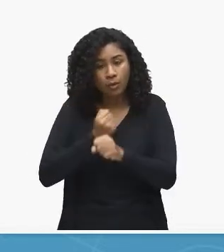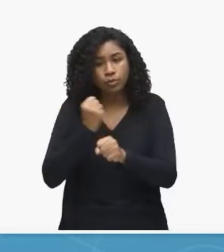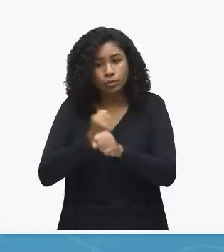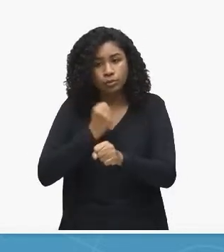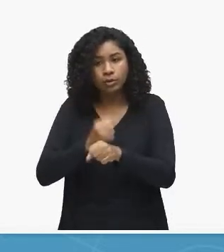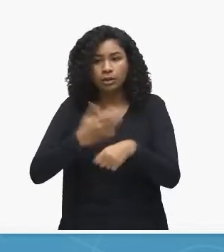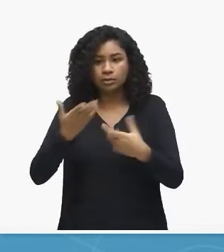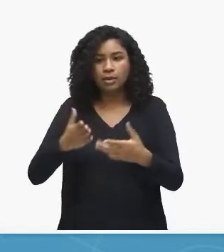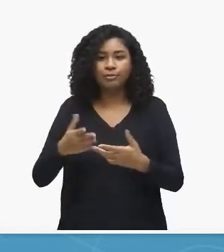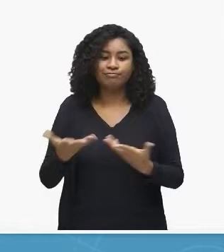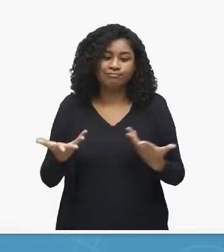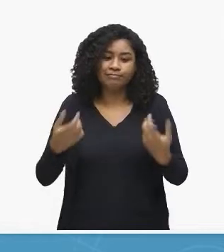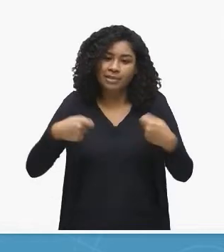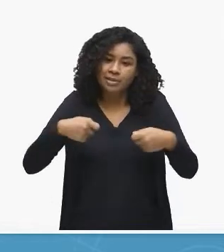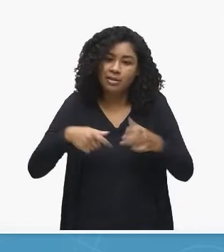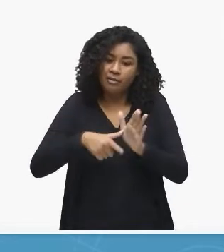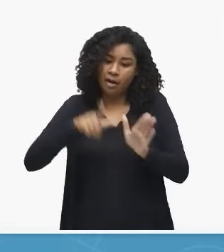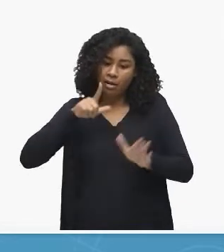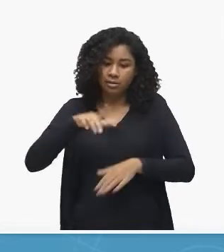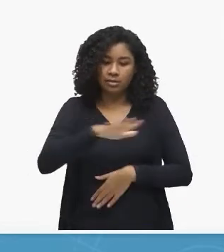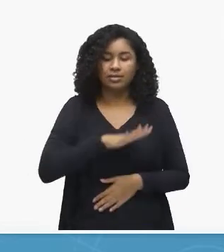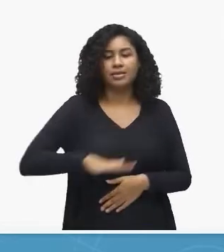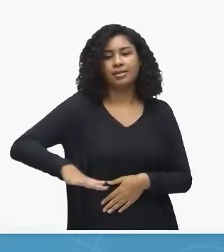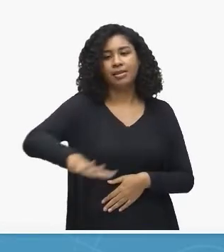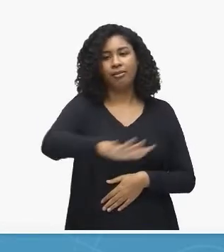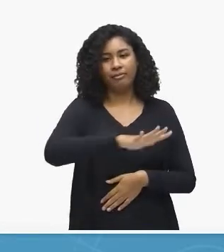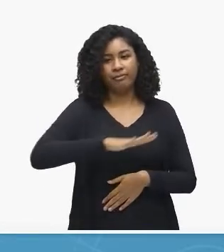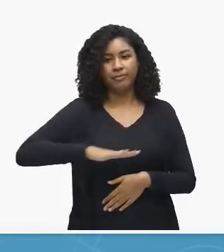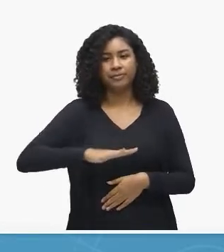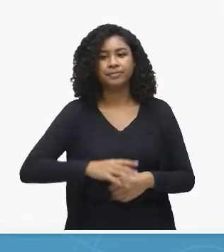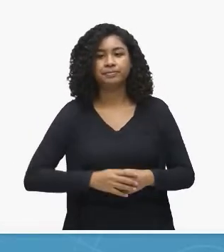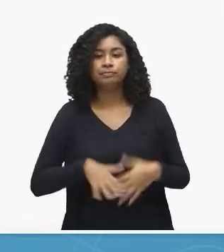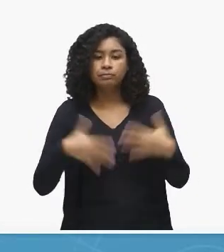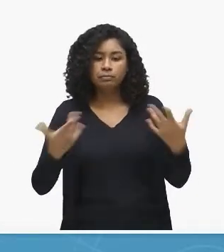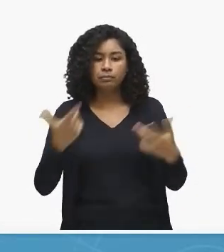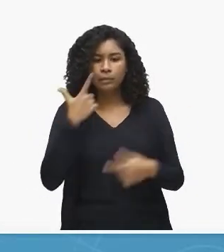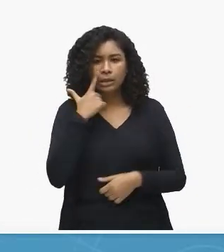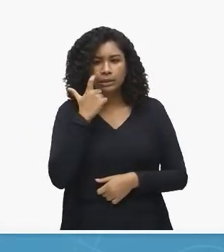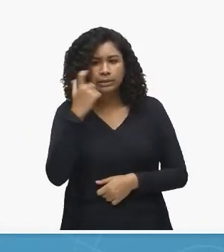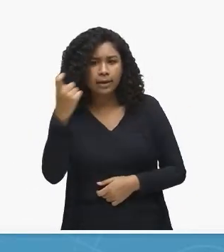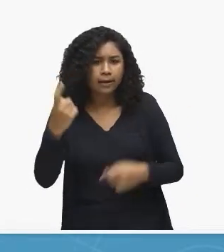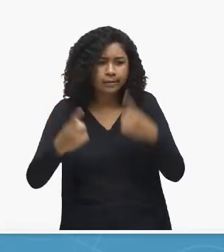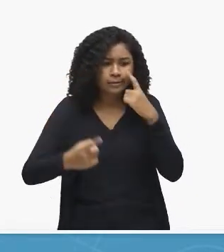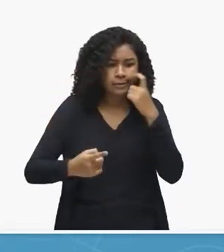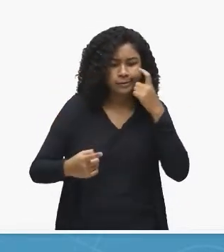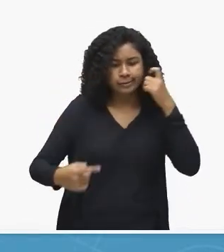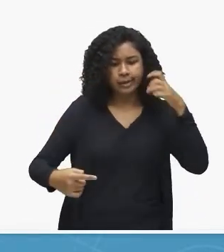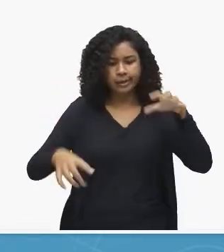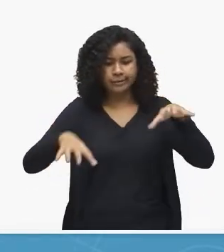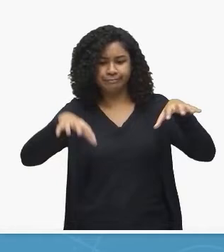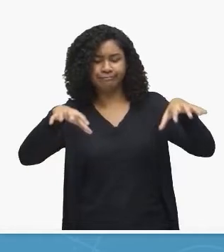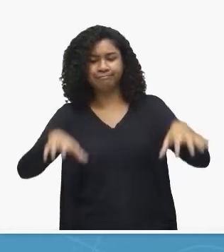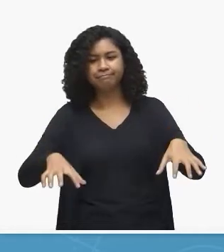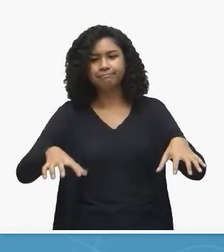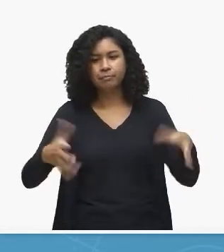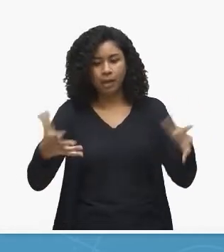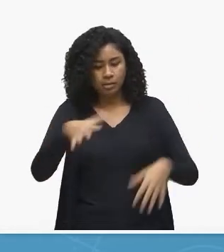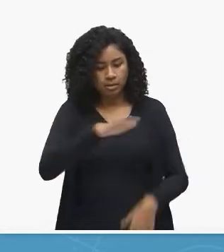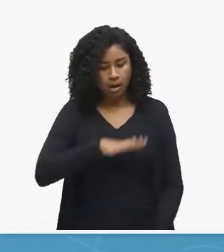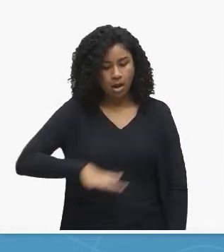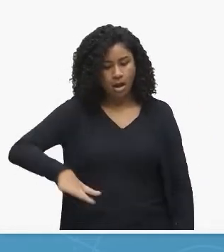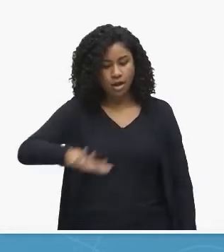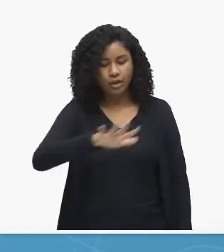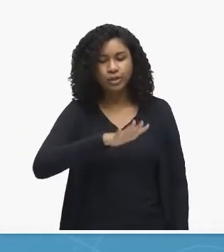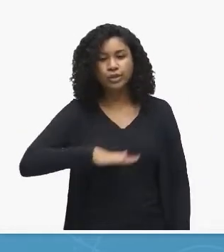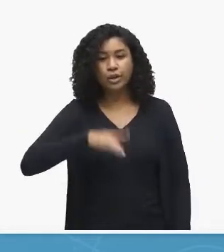petróleo, certo? Então a gente já começa a observar aí o interesse deles nessa região. Uma região que a gente vai ver que é um ponto